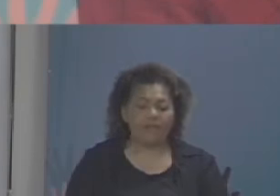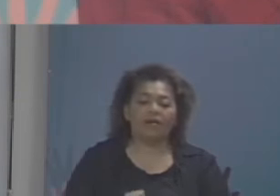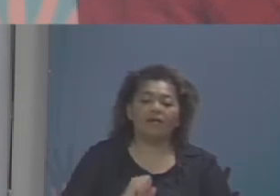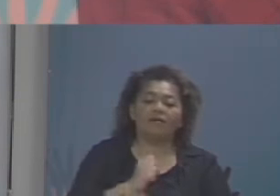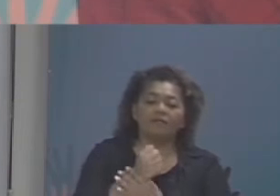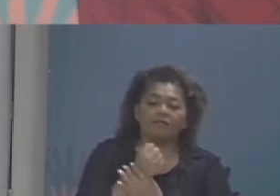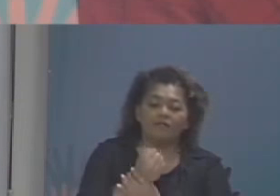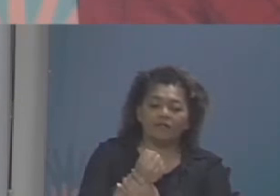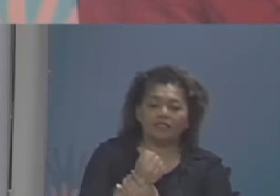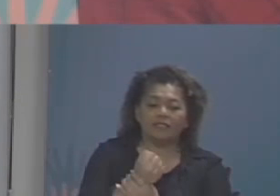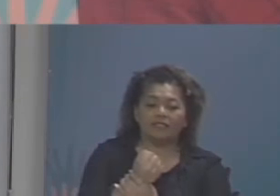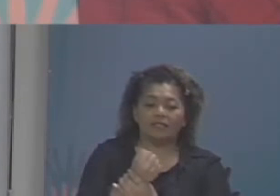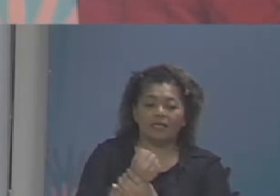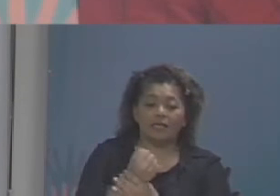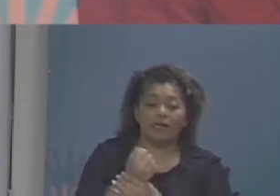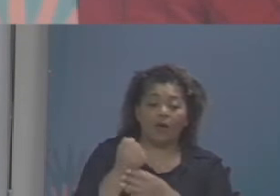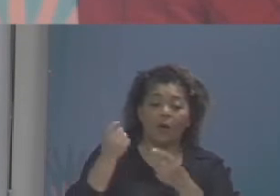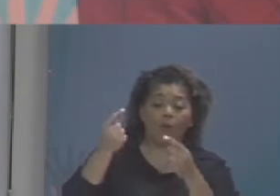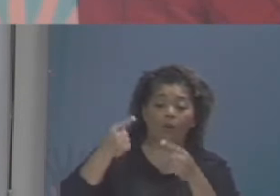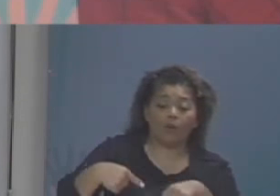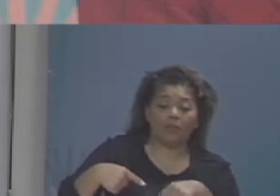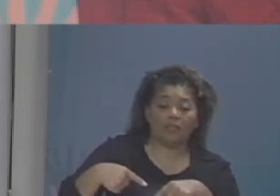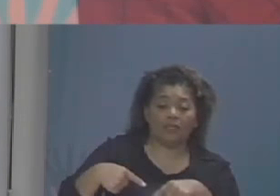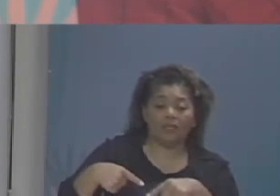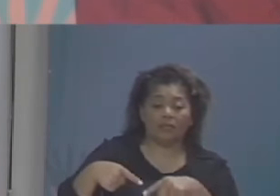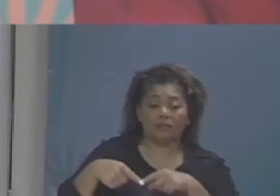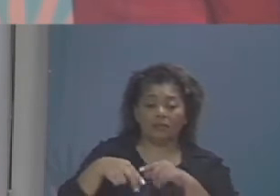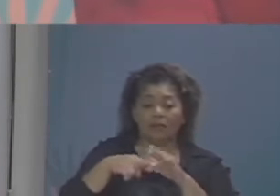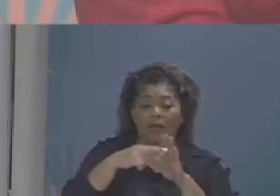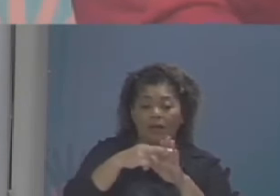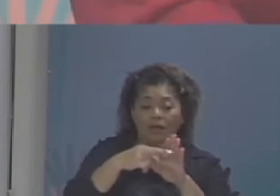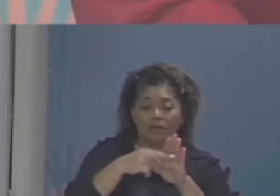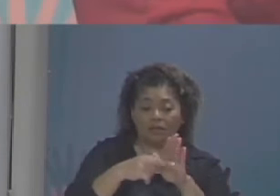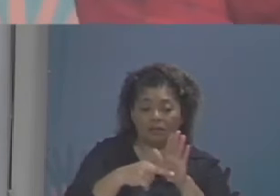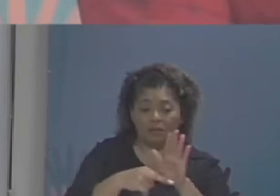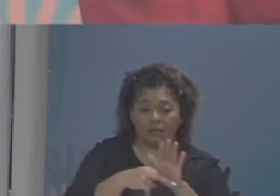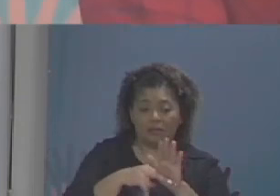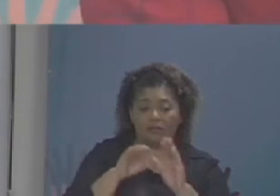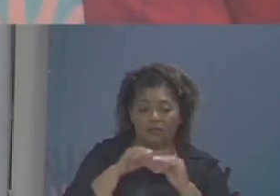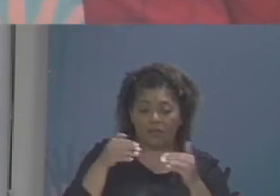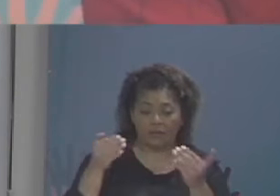Fortalecer, contrariando resolução de